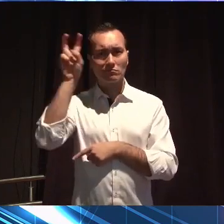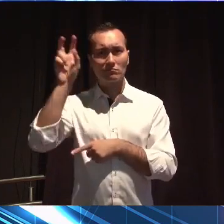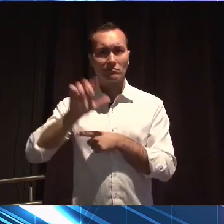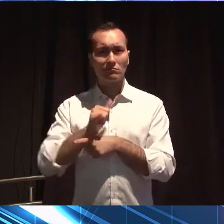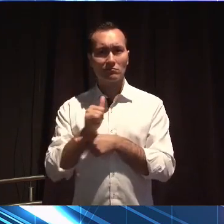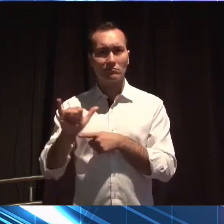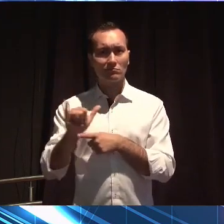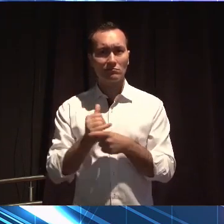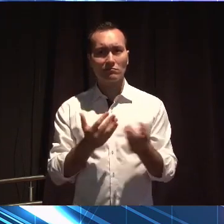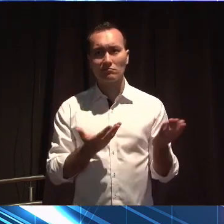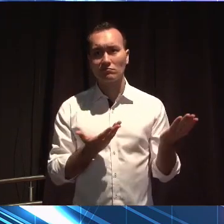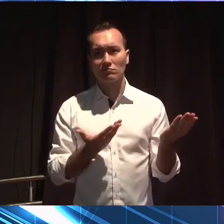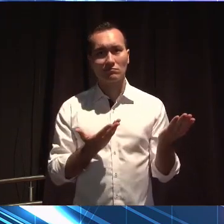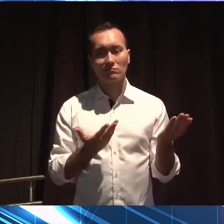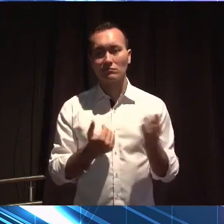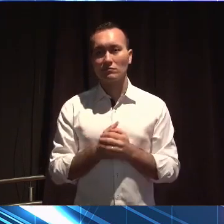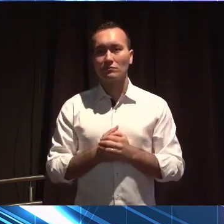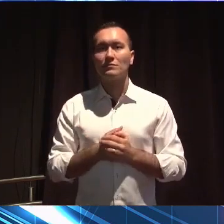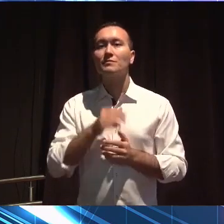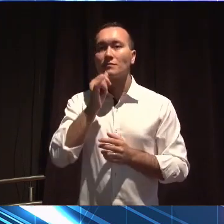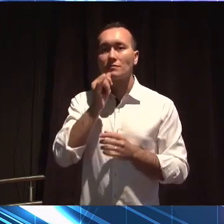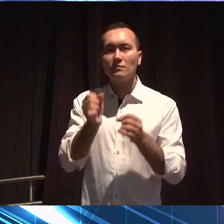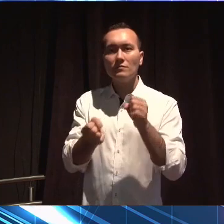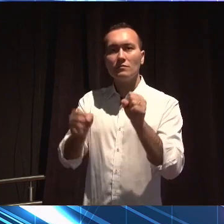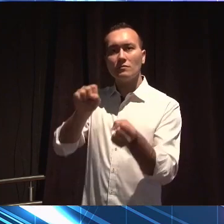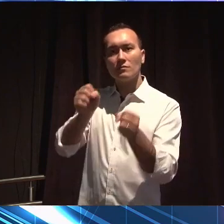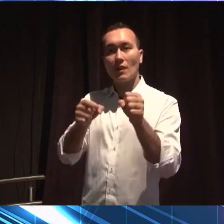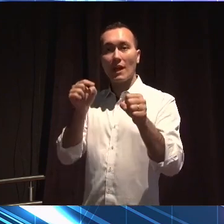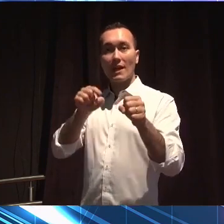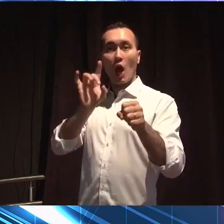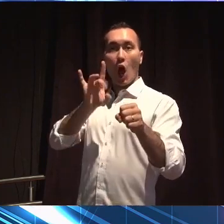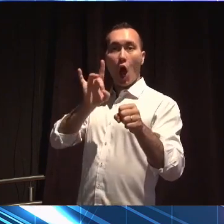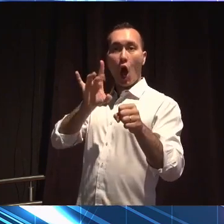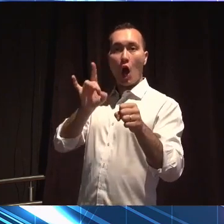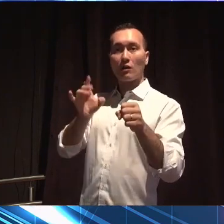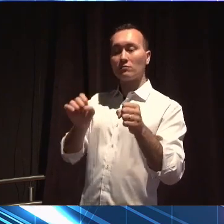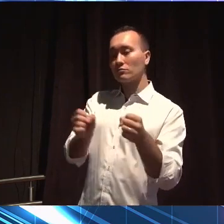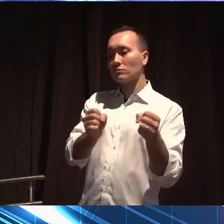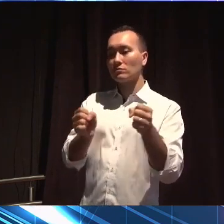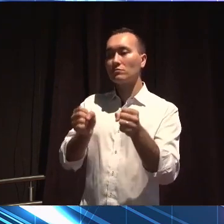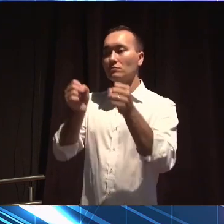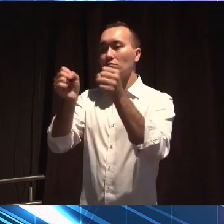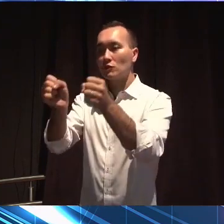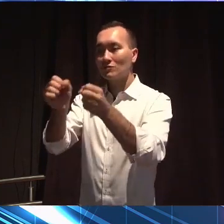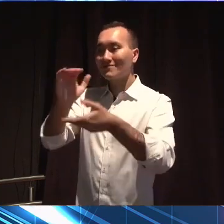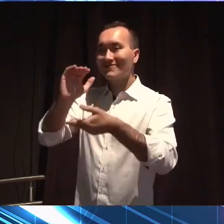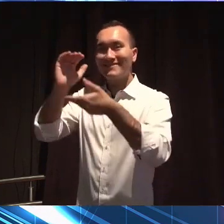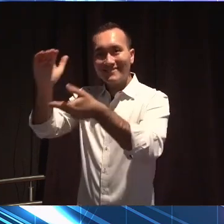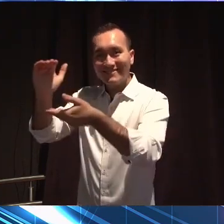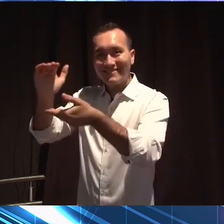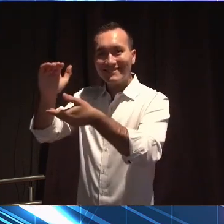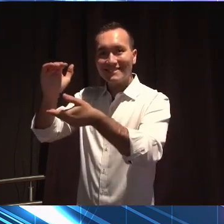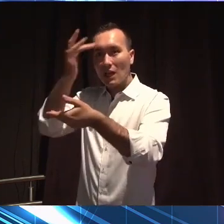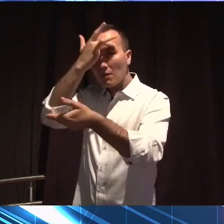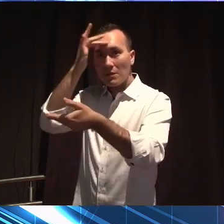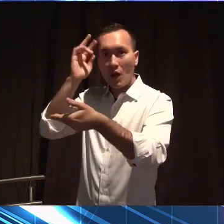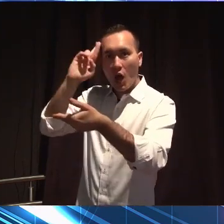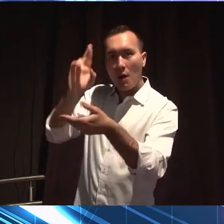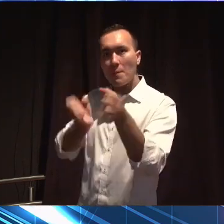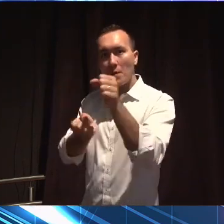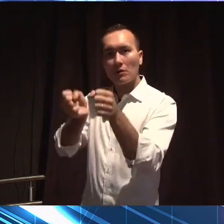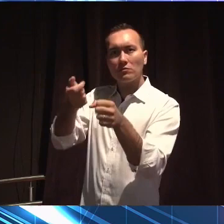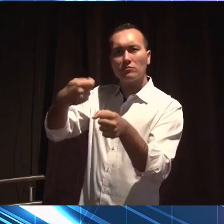no carro que faz a entrega sozinho, mas, cara, tudo isso está conectado e tudo isso está a teu acesso. O ponto todo